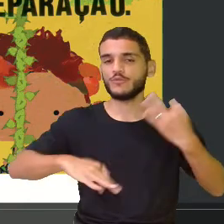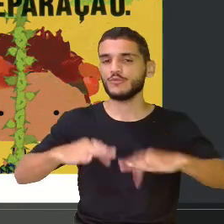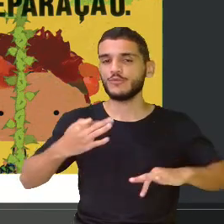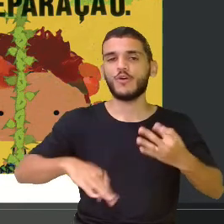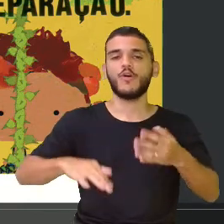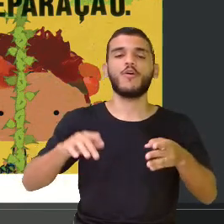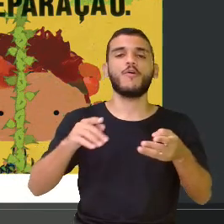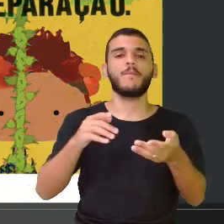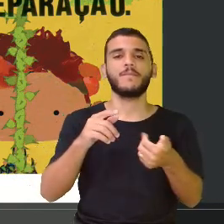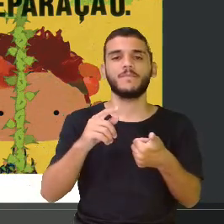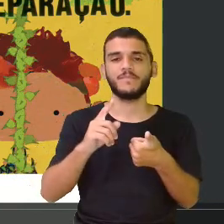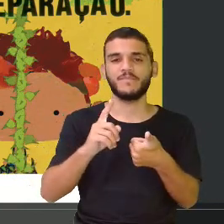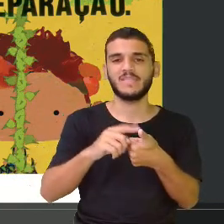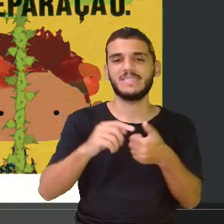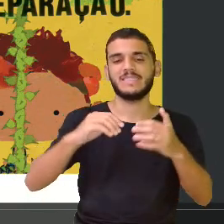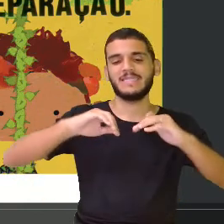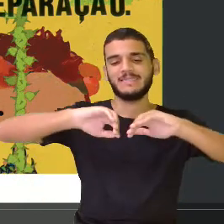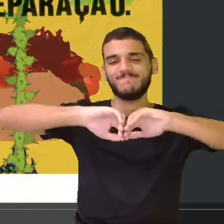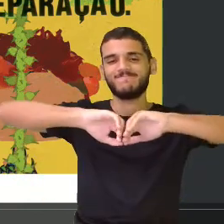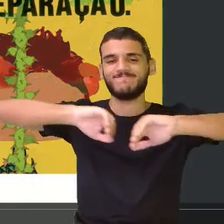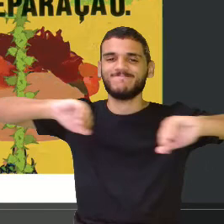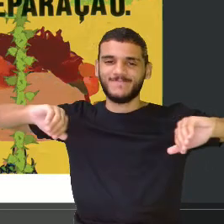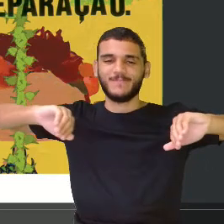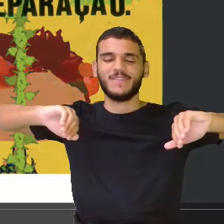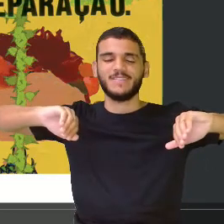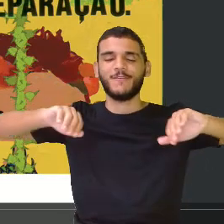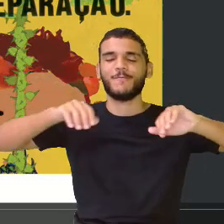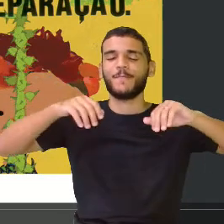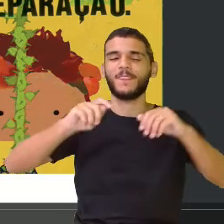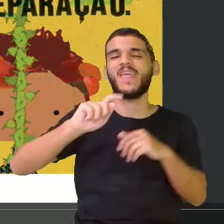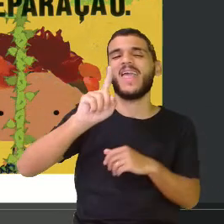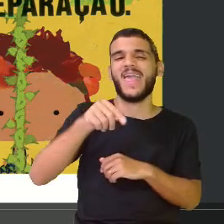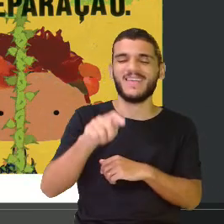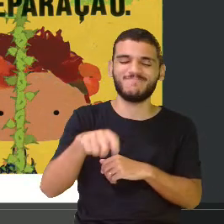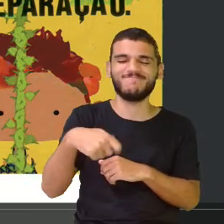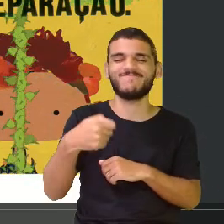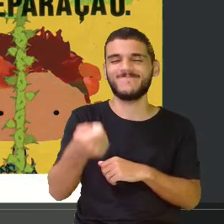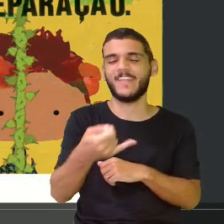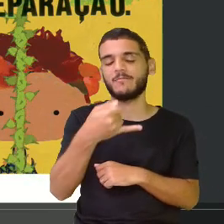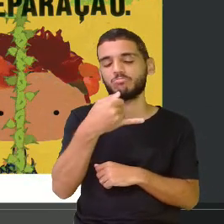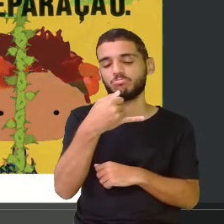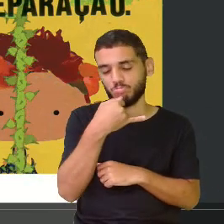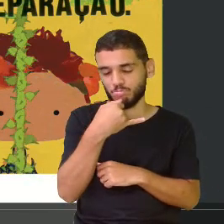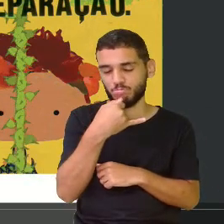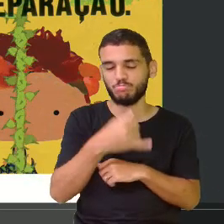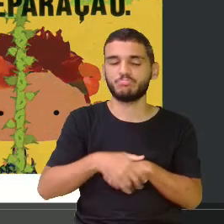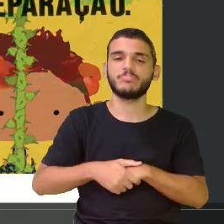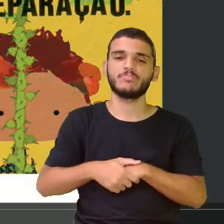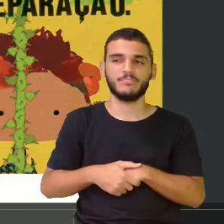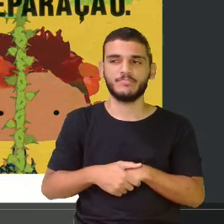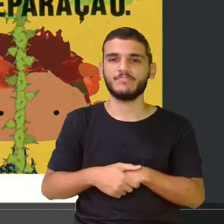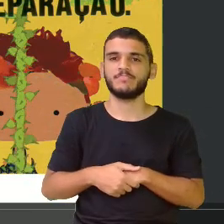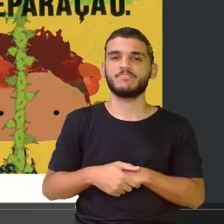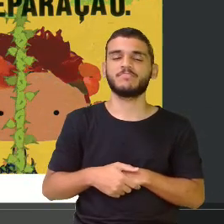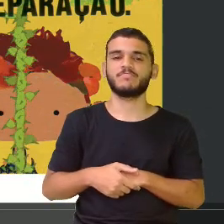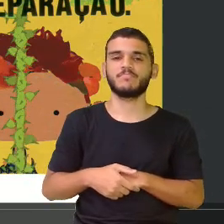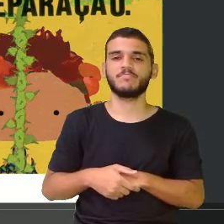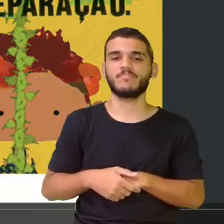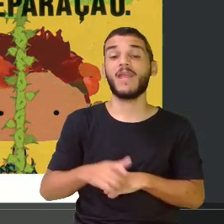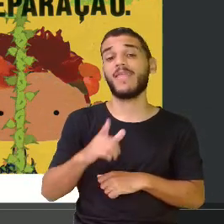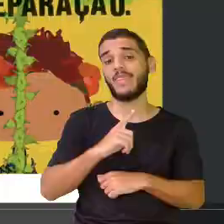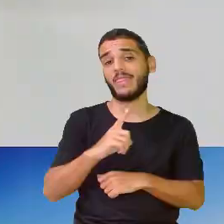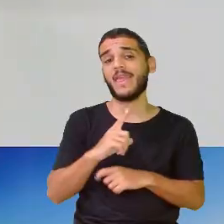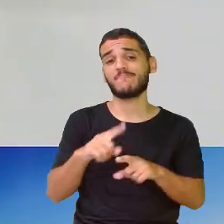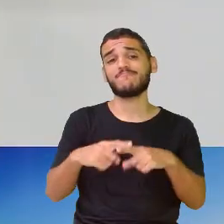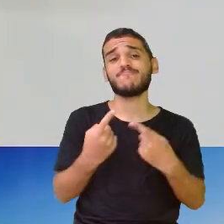separação. Essas palavras nos entristecem, realmente, elas nos deixam tristes demais. Né? Não são palavras legais. Existem,